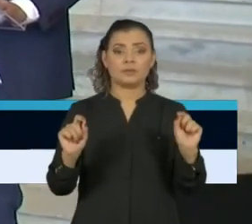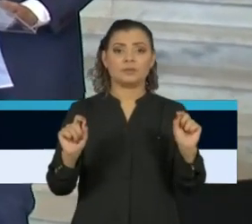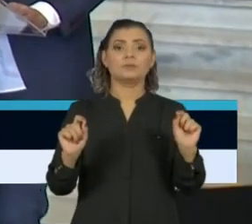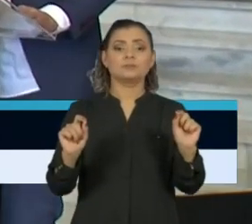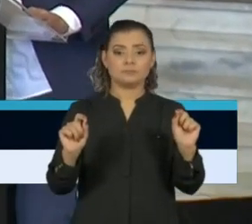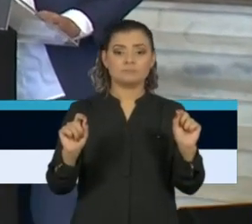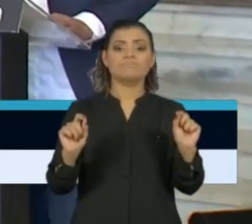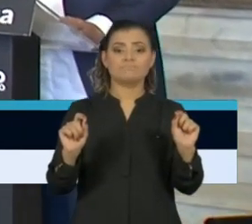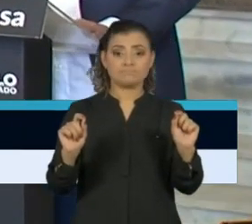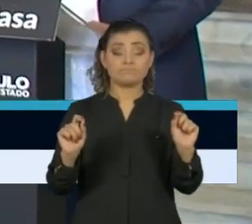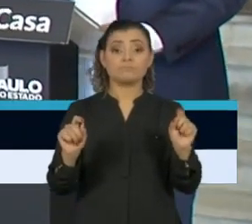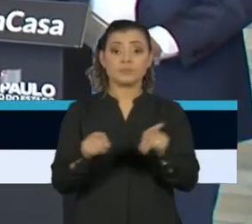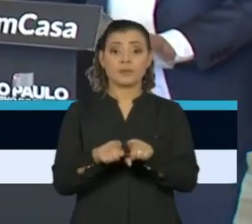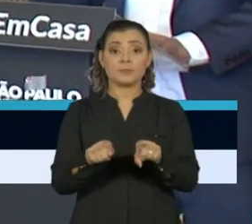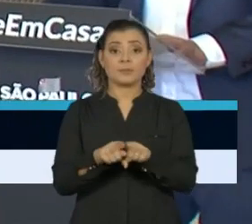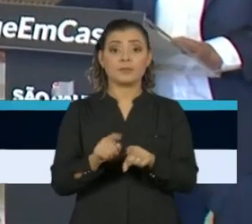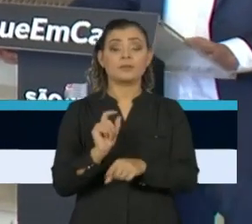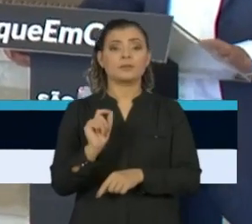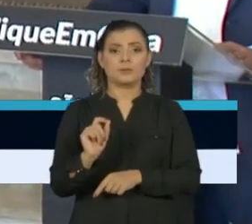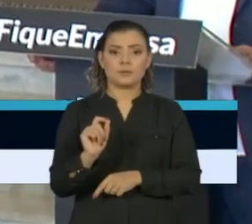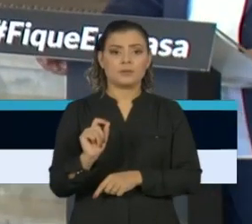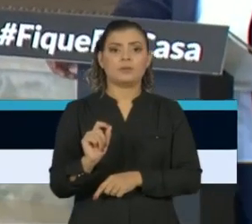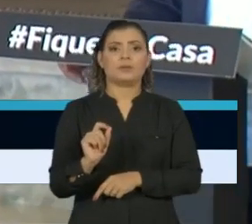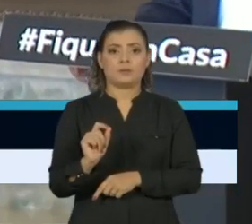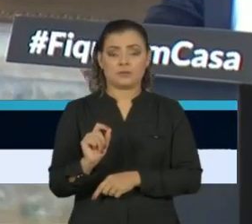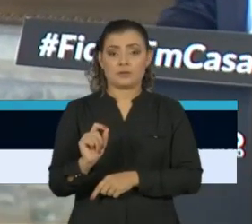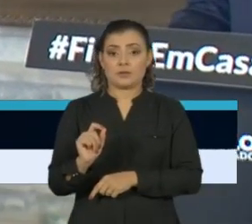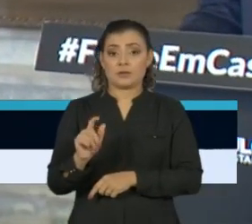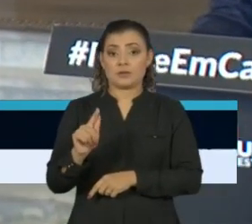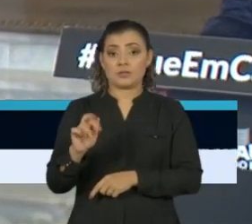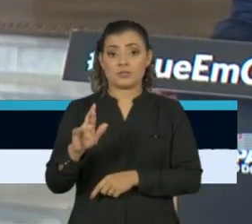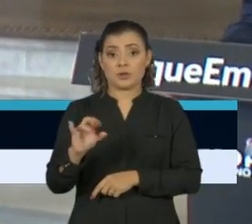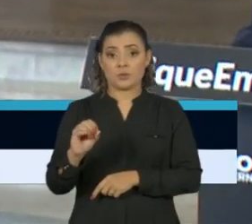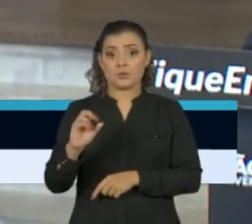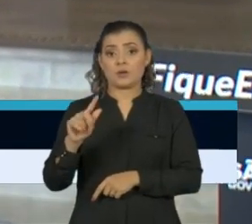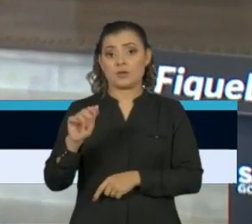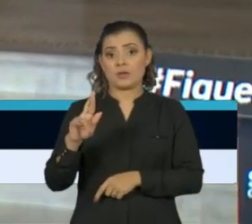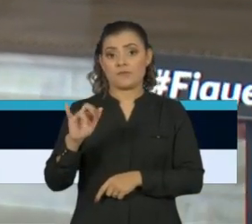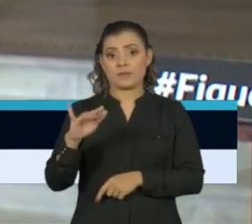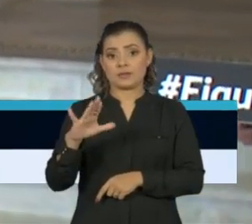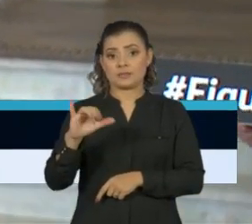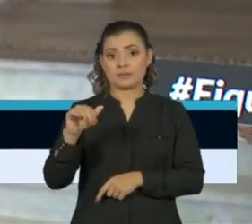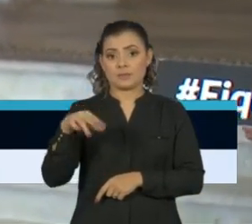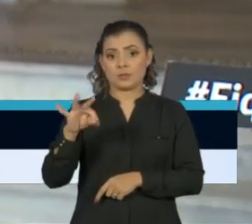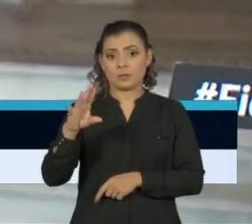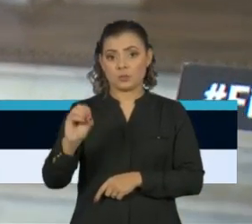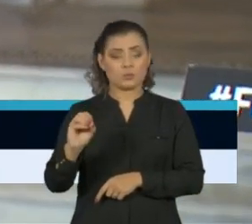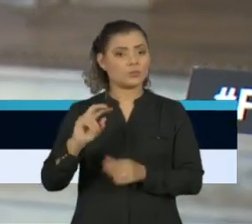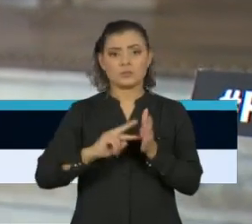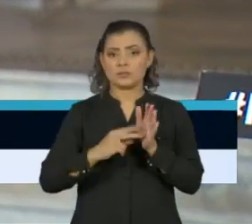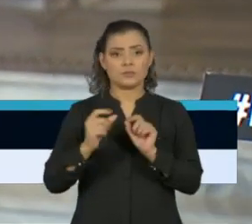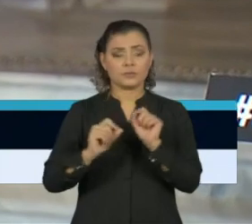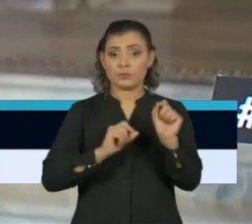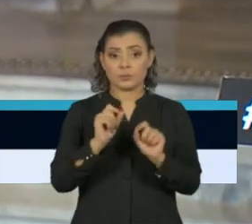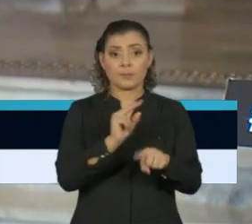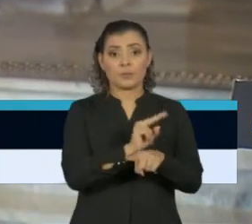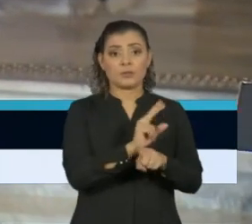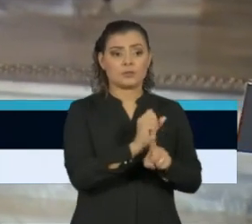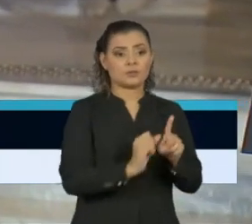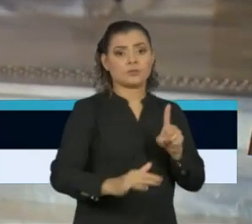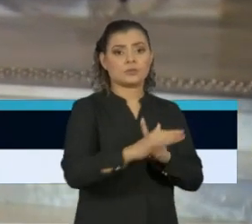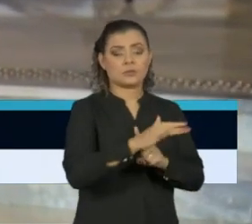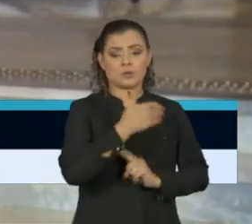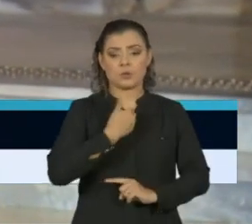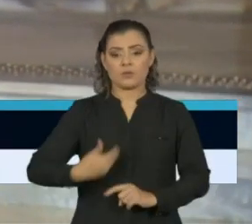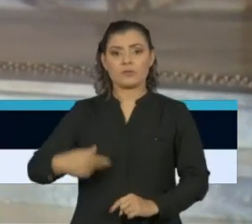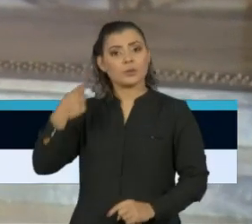do georreferenciamento, fazendo o link exatamente com a proteção social, o grande plano de proteção social do